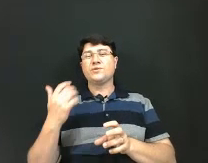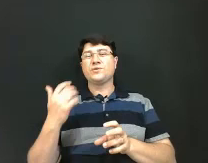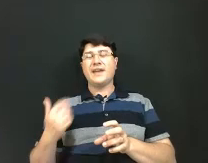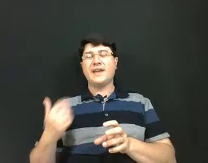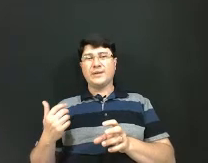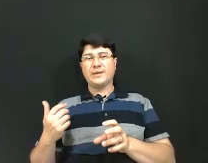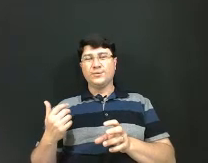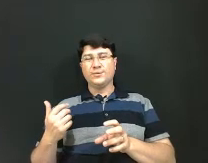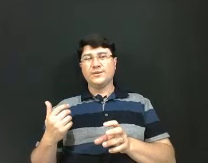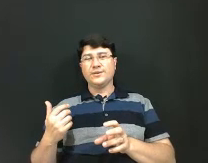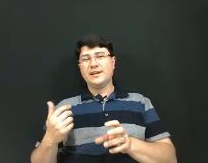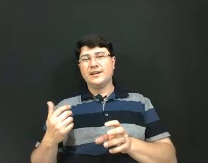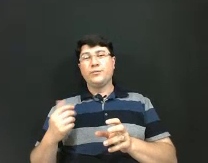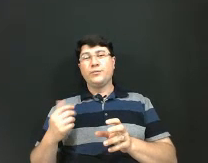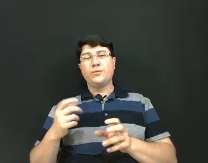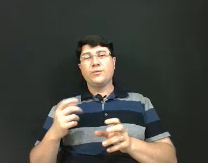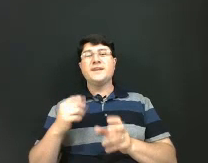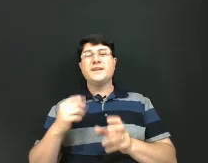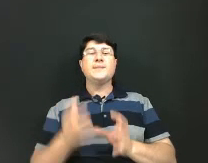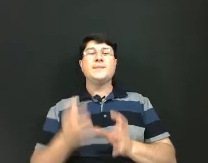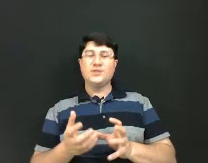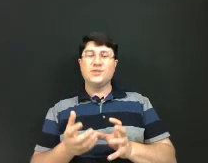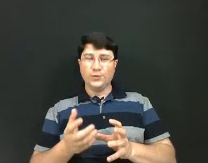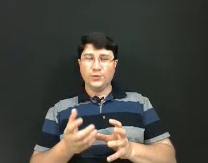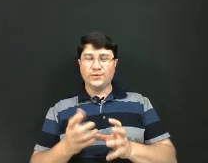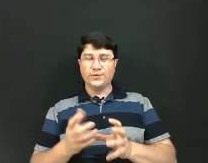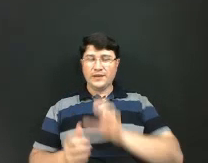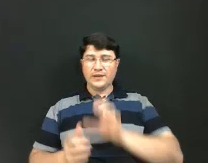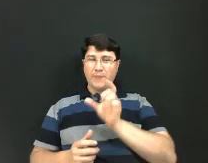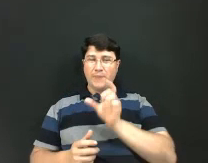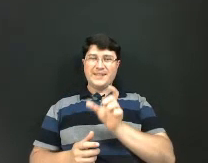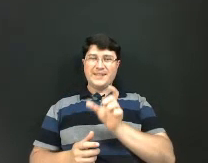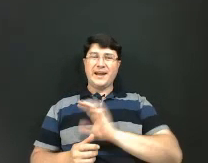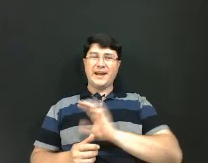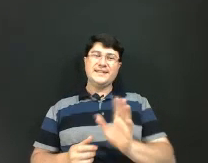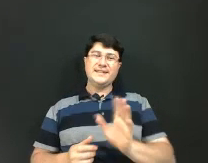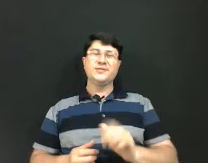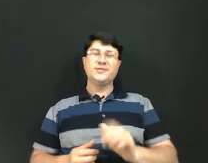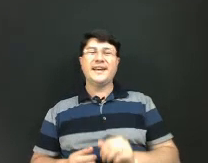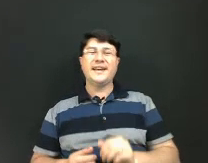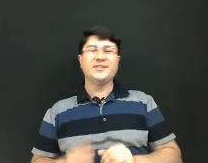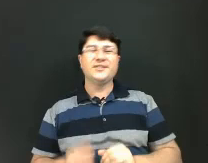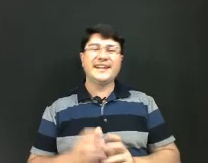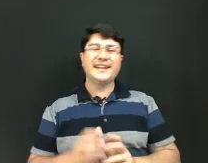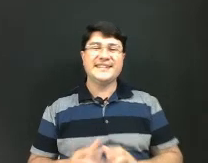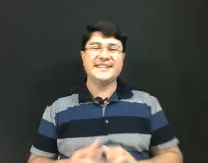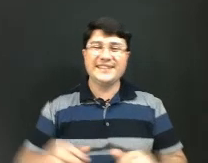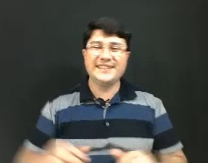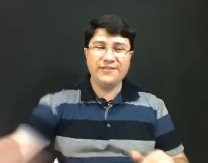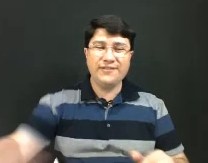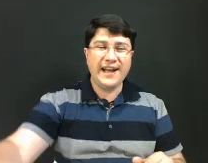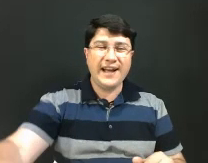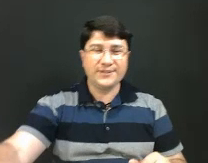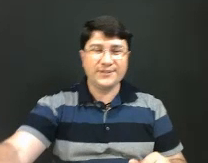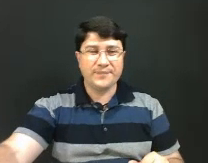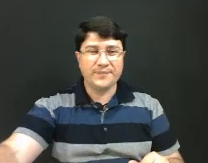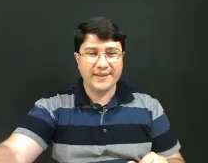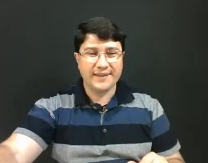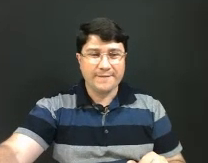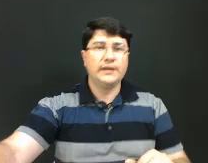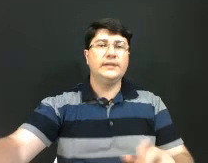quando é pessoa que é imaturo, por conhecimento de mundo, mas a palavra em si não traz esse